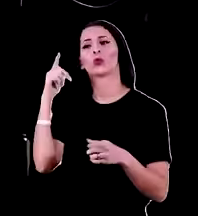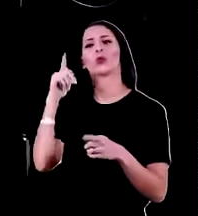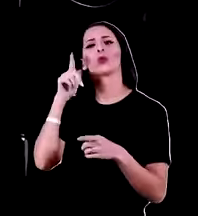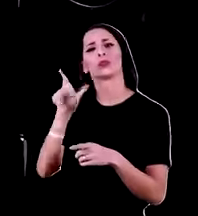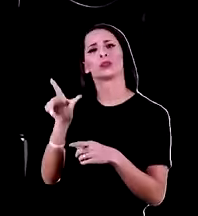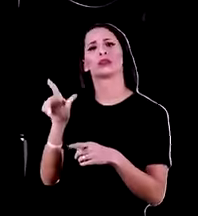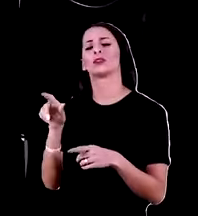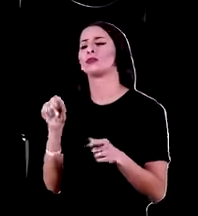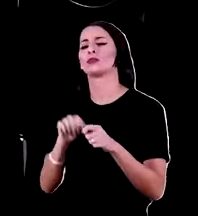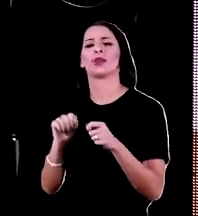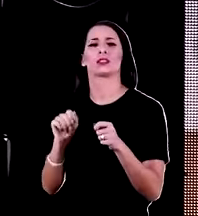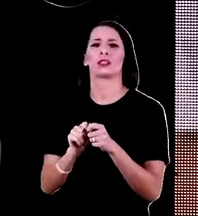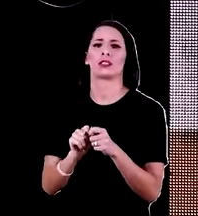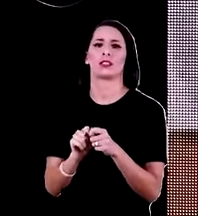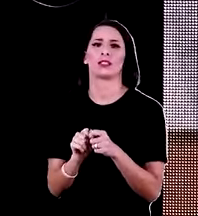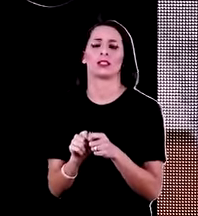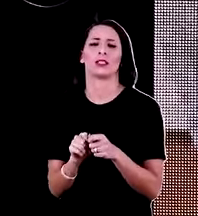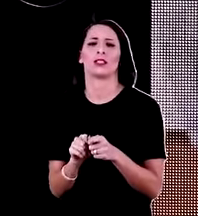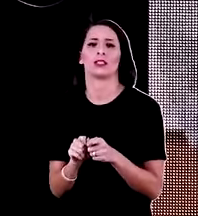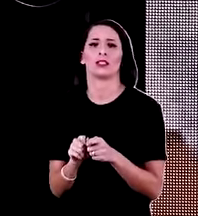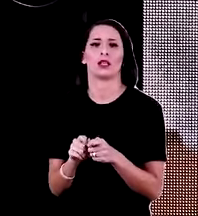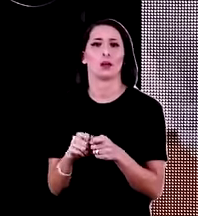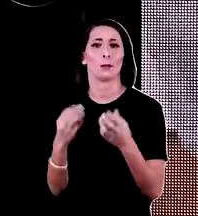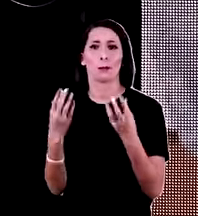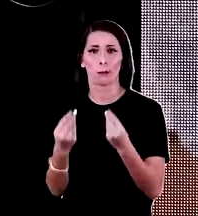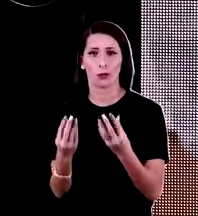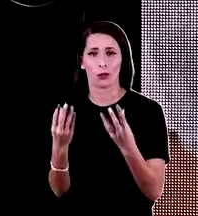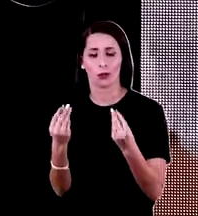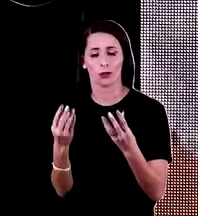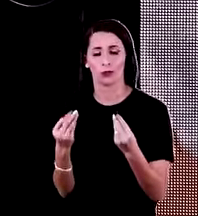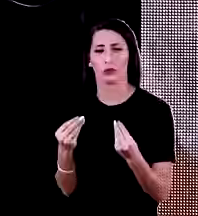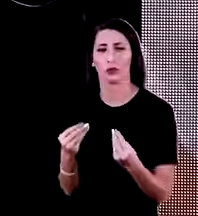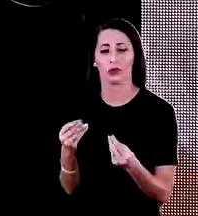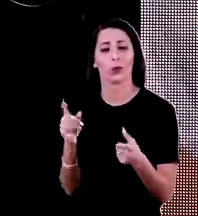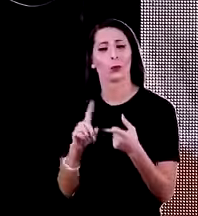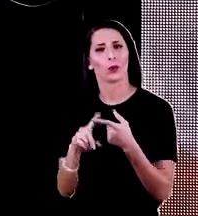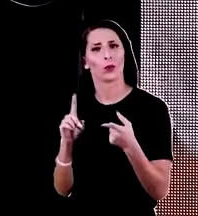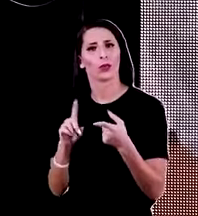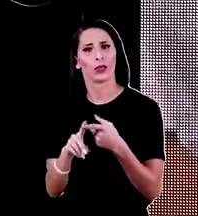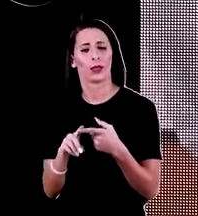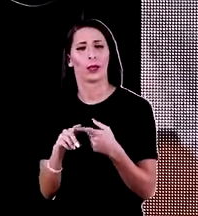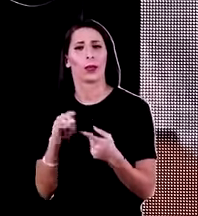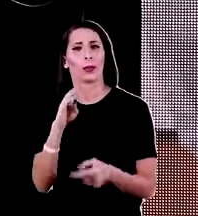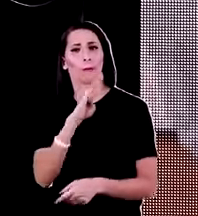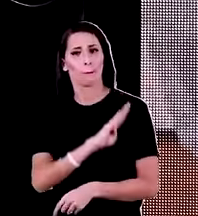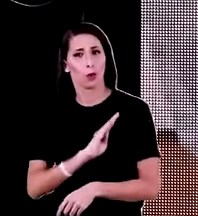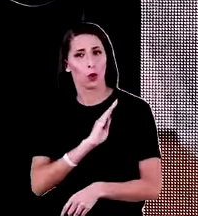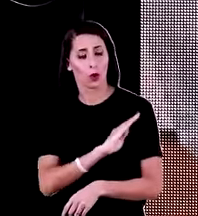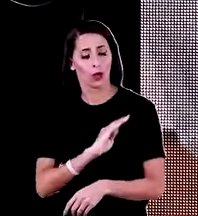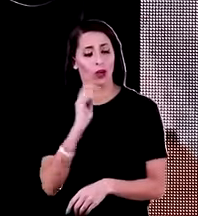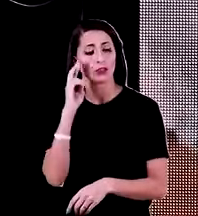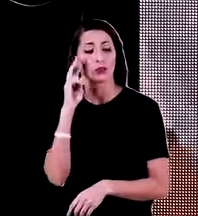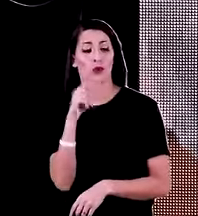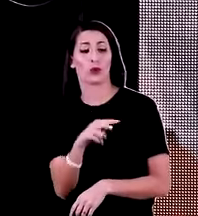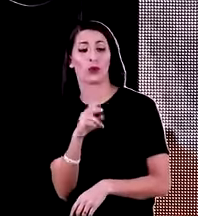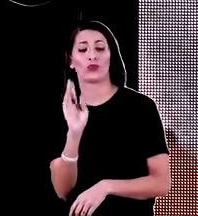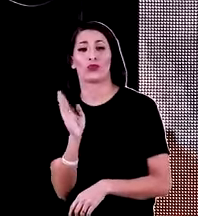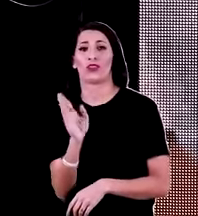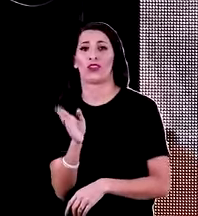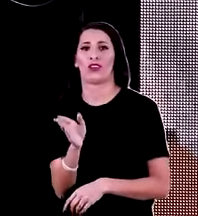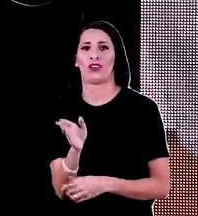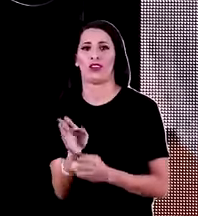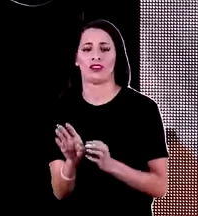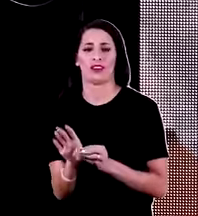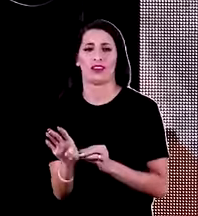né? Já estava favorecendo, já estava com segundas intenções. Digo, dá mais um pouquinho de espiga para essa bichinha pegar uma carninha. Quando eu casar com ela, ela está